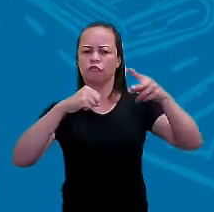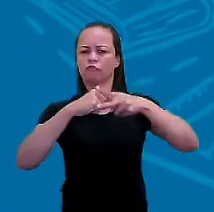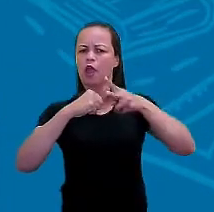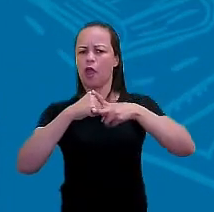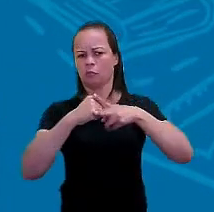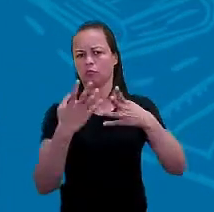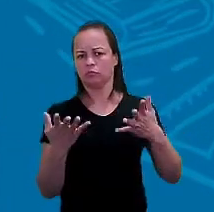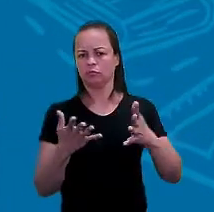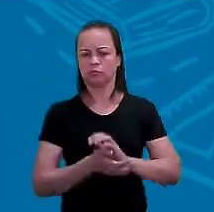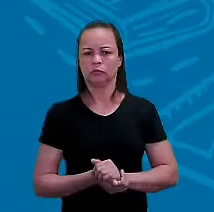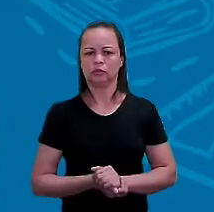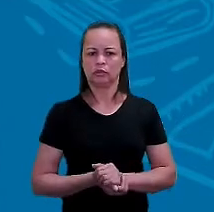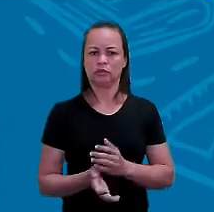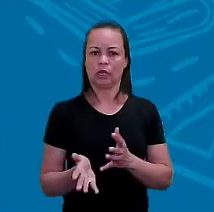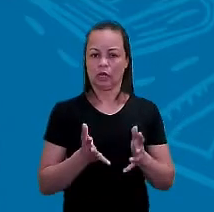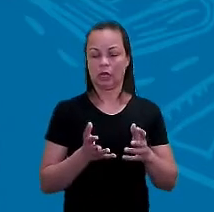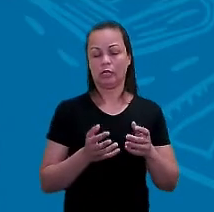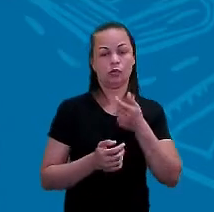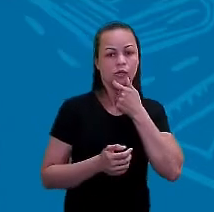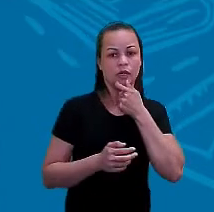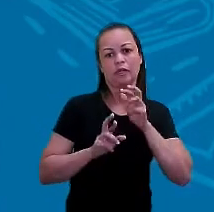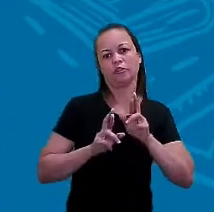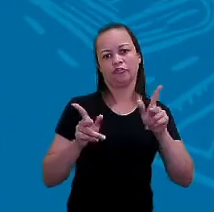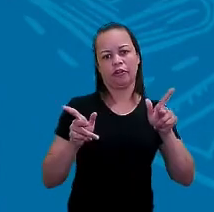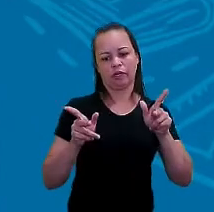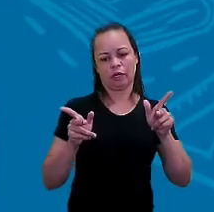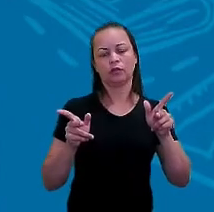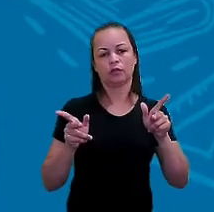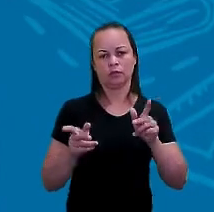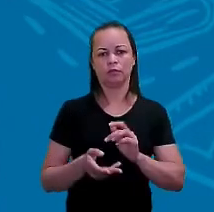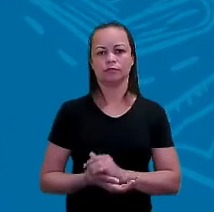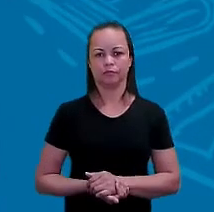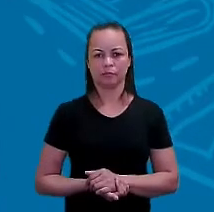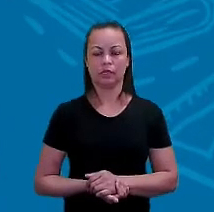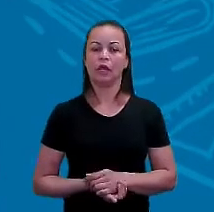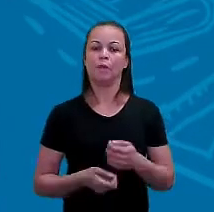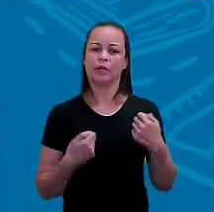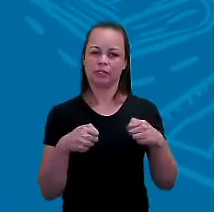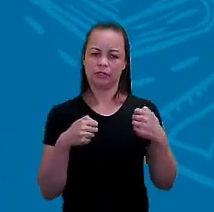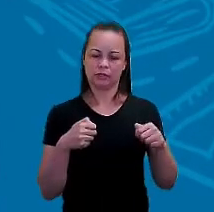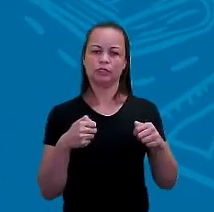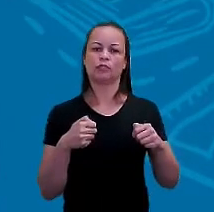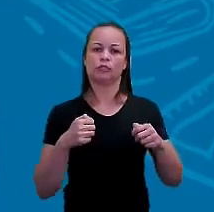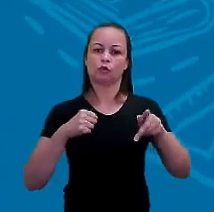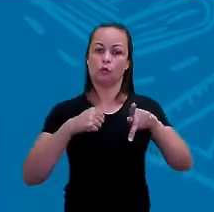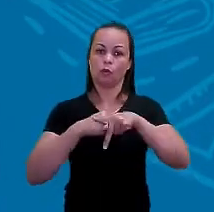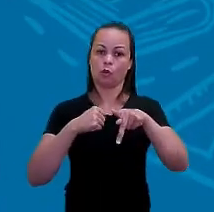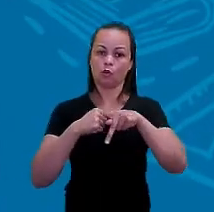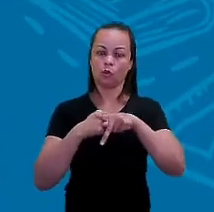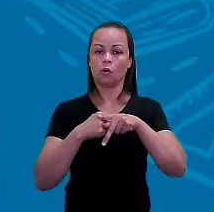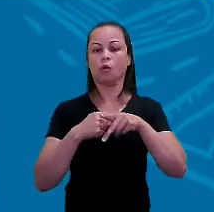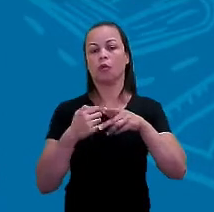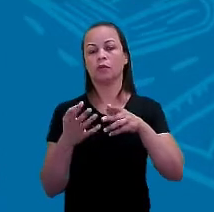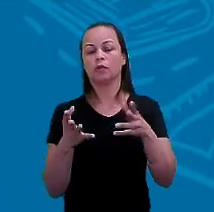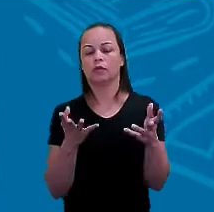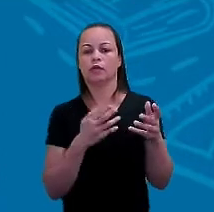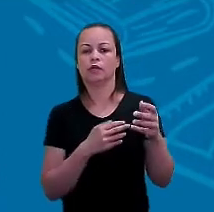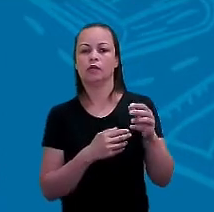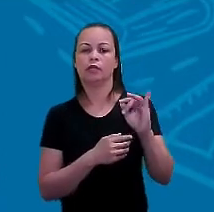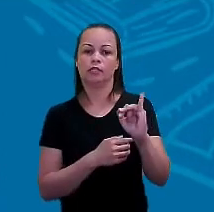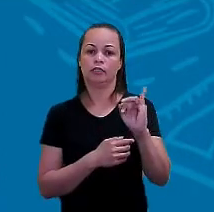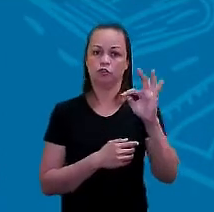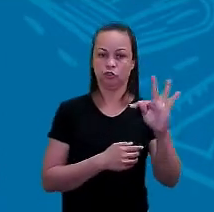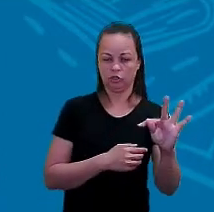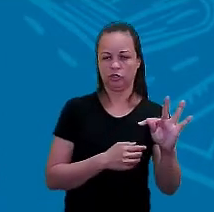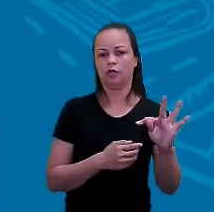rain. Eu tenho que dizer it's rain. Tá? Ou seja, precisa de um pronome neutro para enfatizar a ação